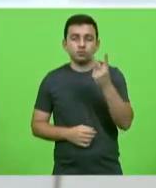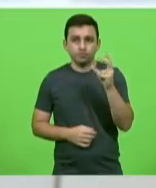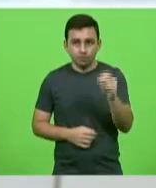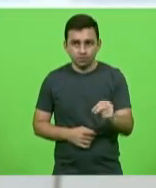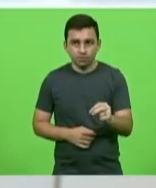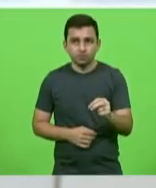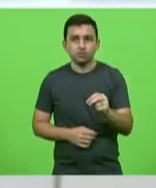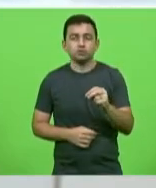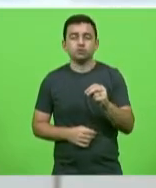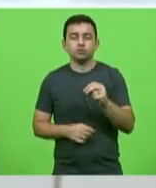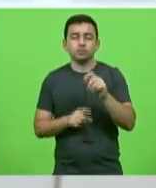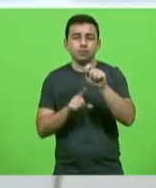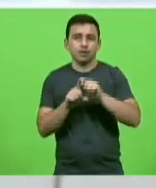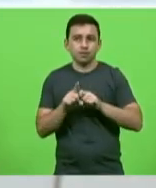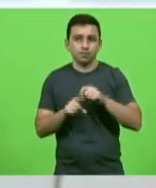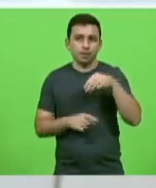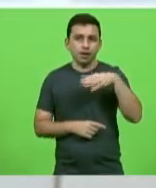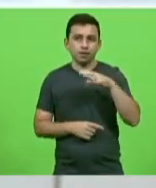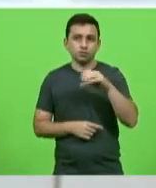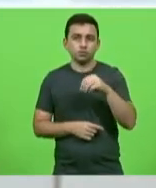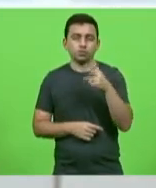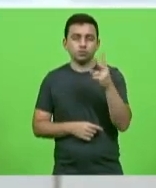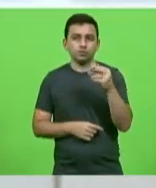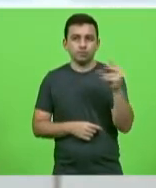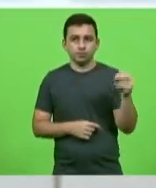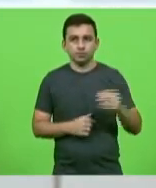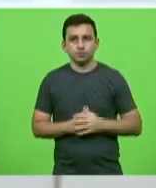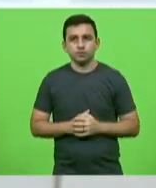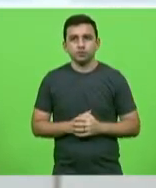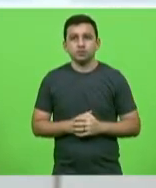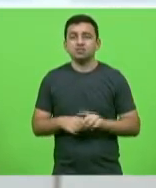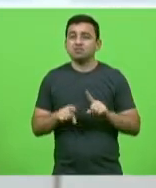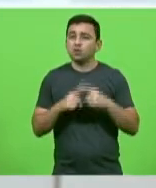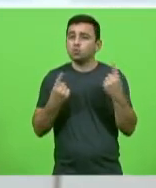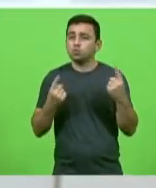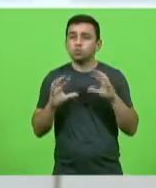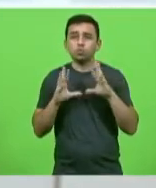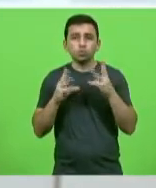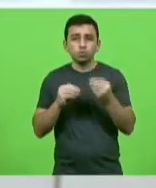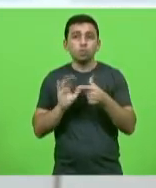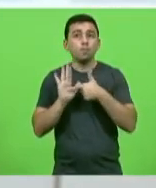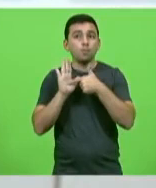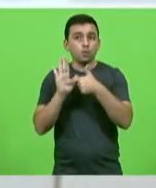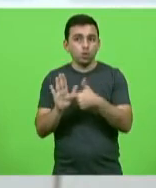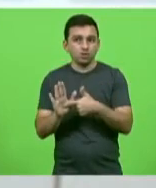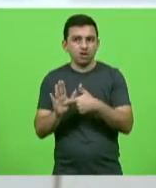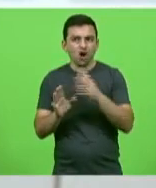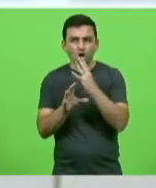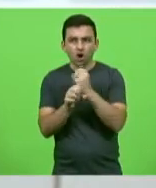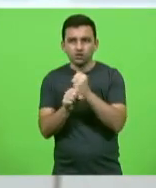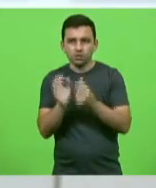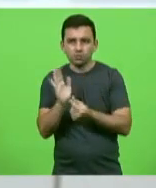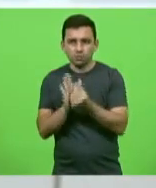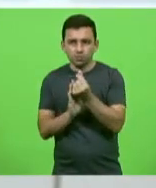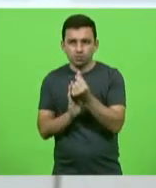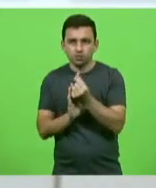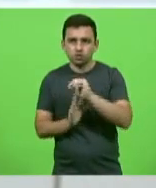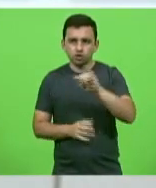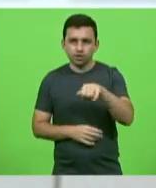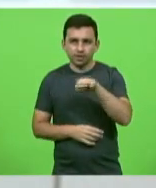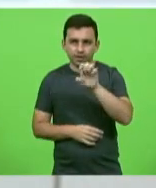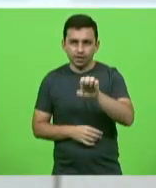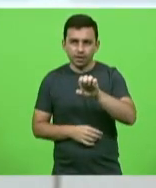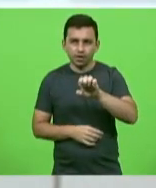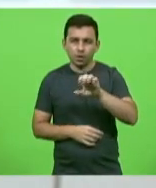de 2020 demais disso a dica Jesus orçamento das empresas Jr Comércio